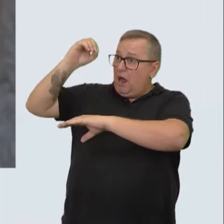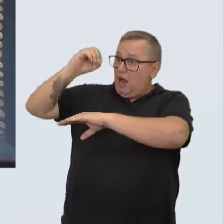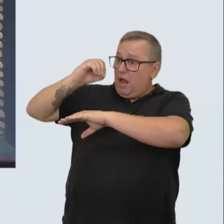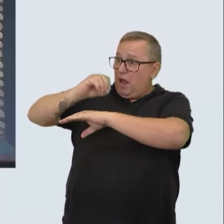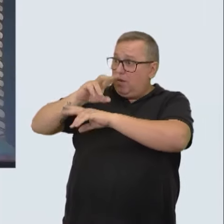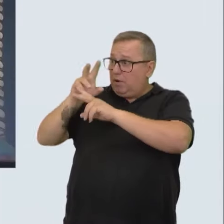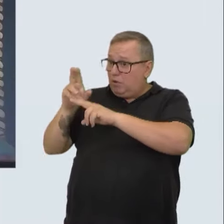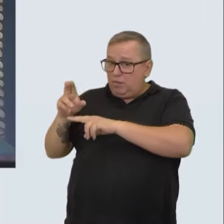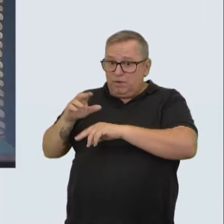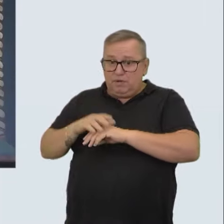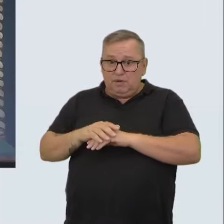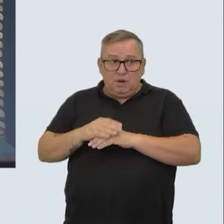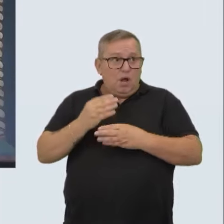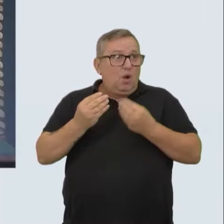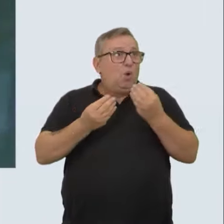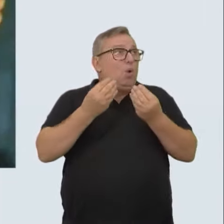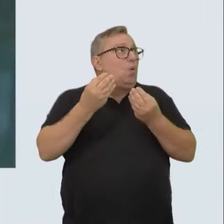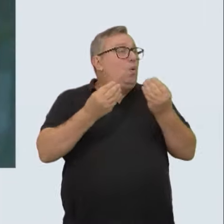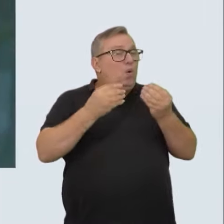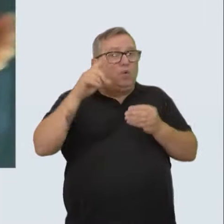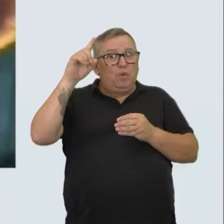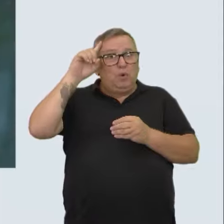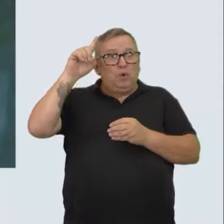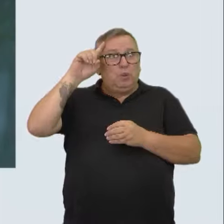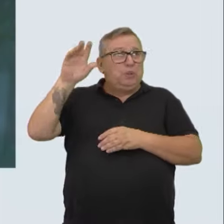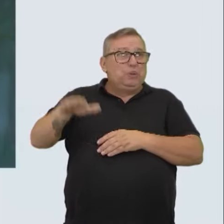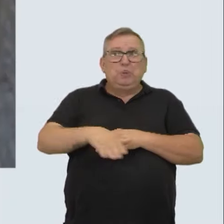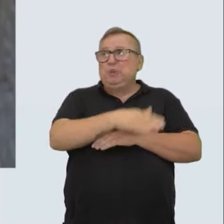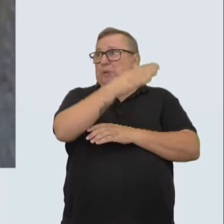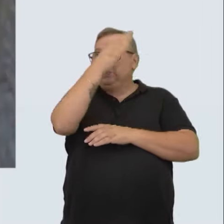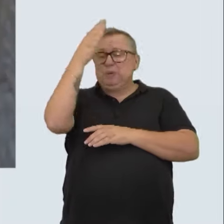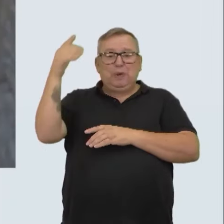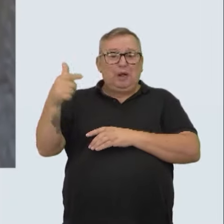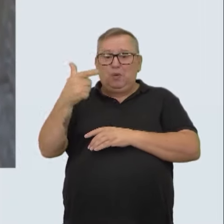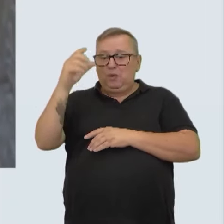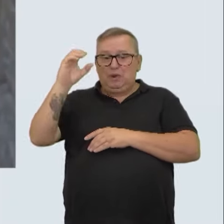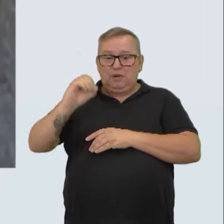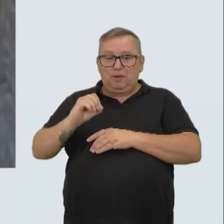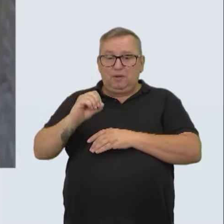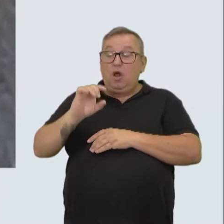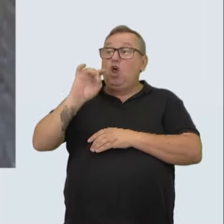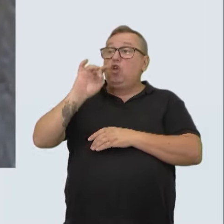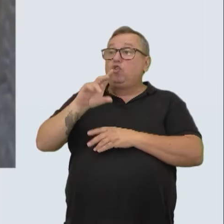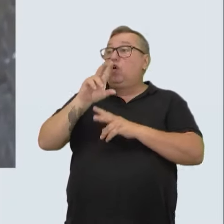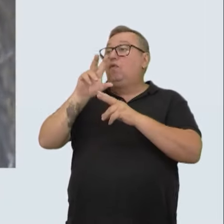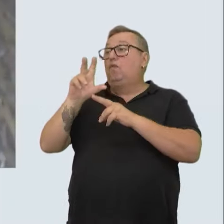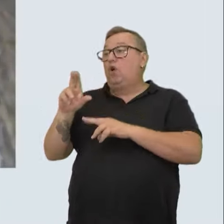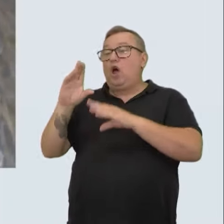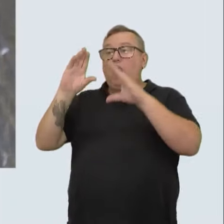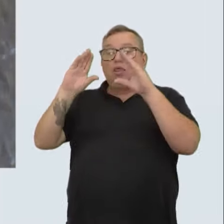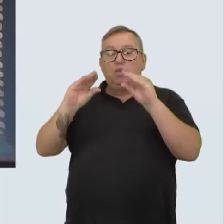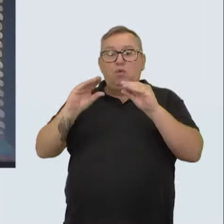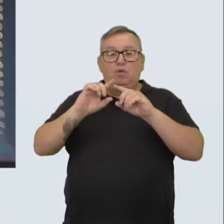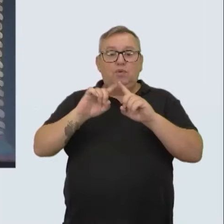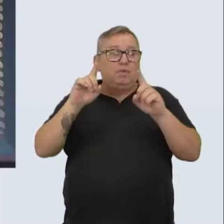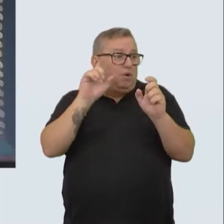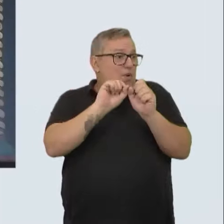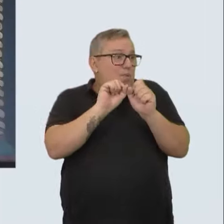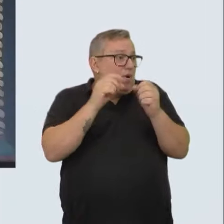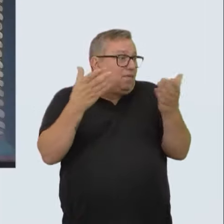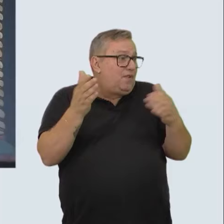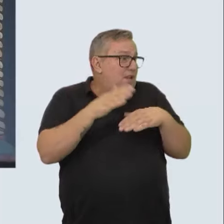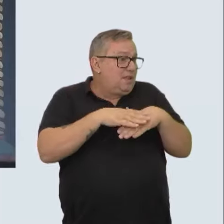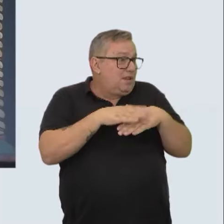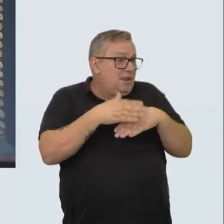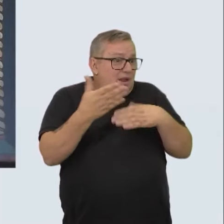dormir, Cauê. Mas como se adia o tempo todo? Mas eu só vou dormir se tiver a noite. Mas o que eu posso